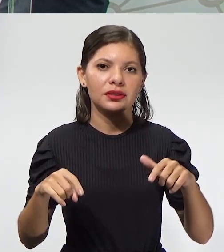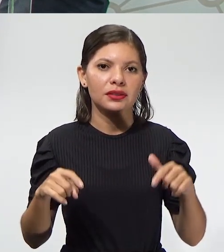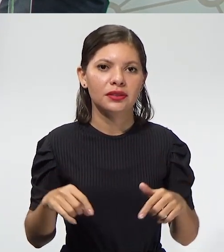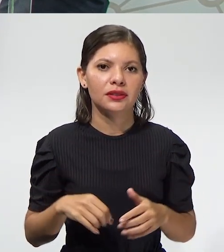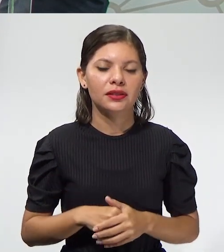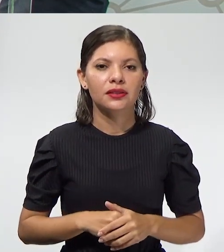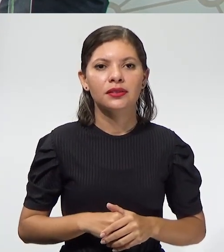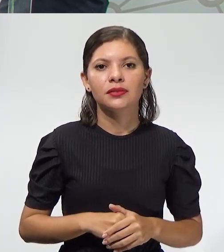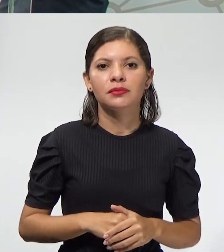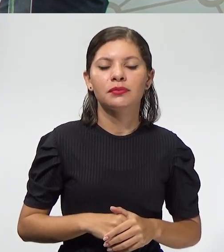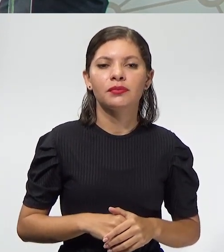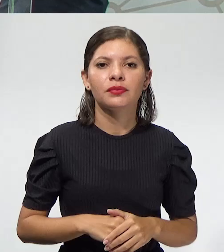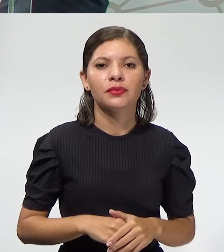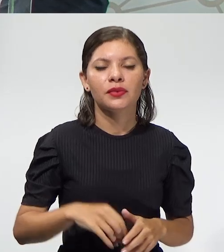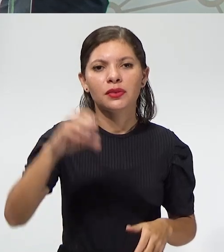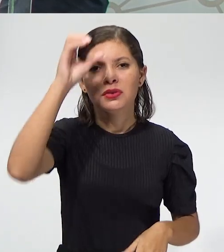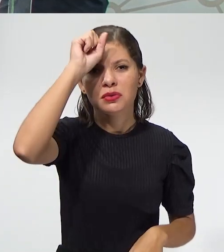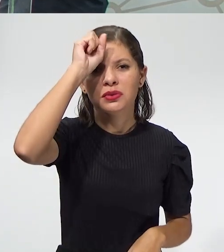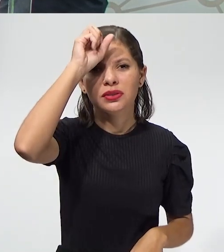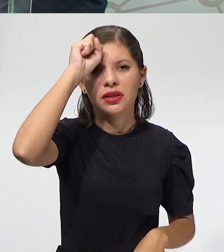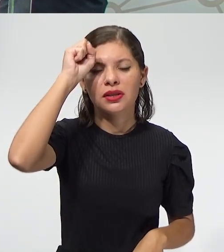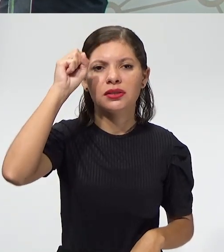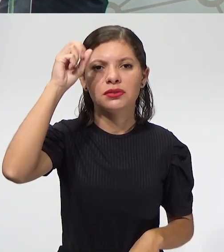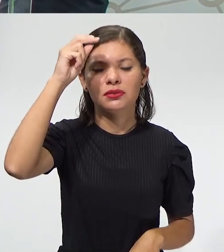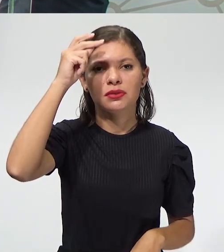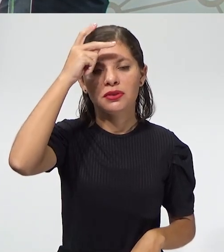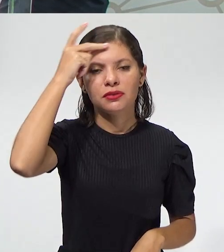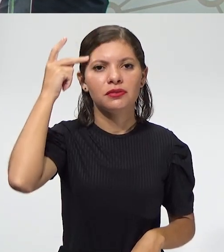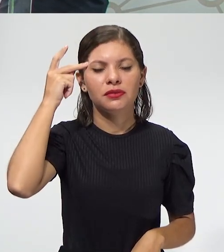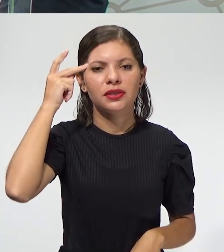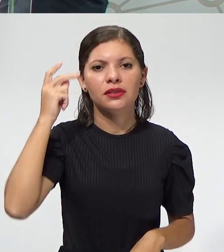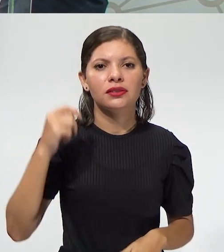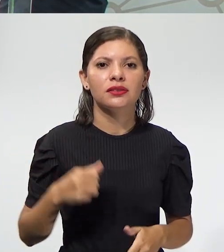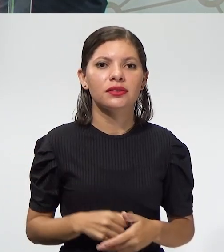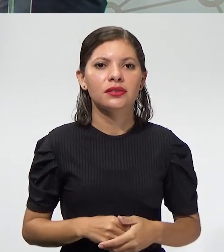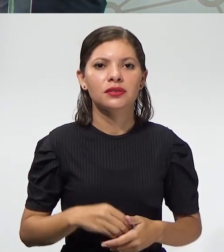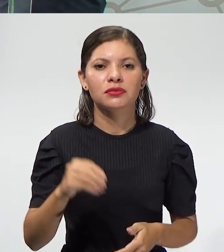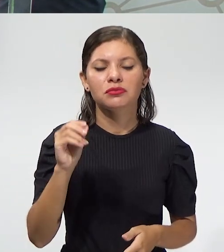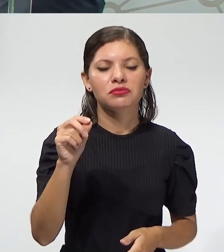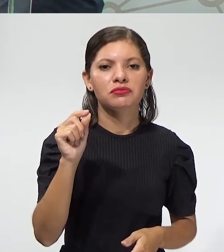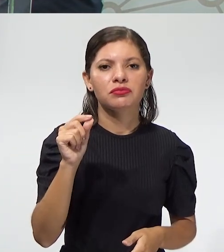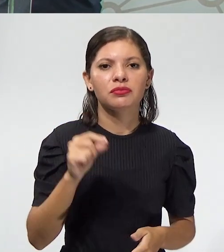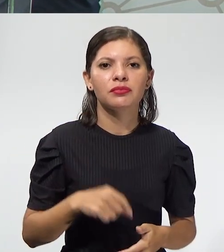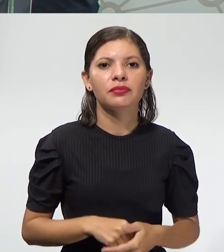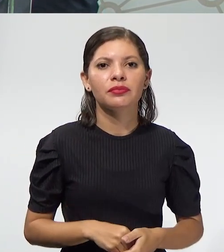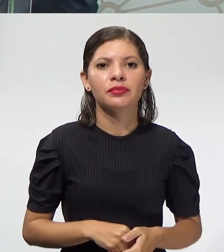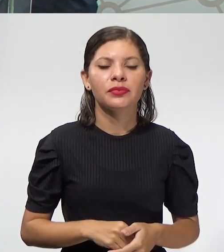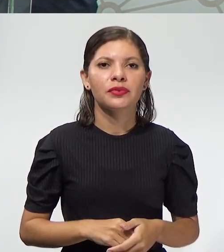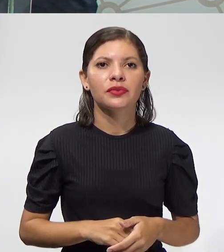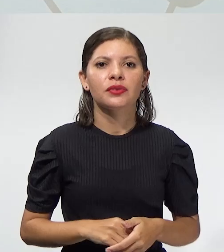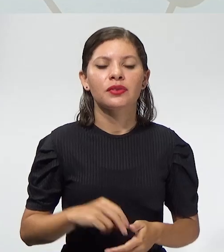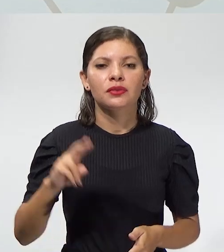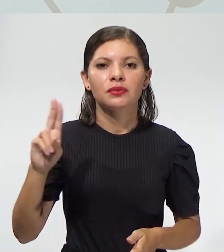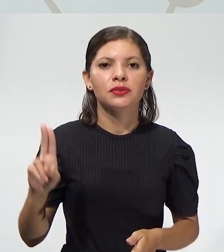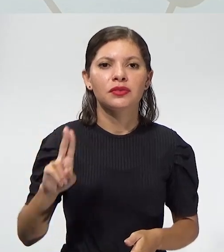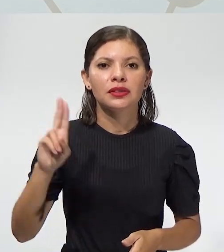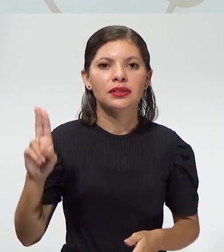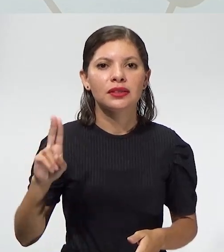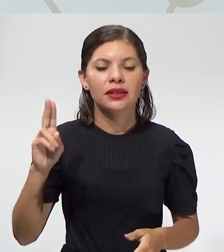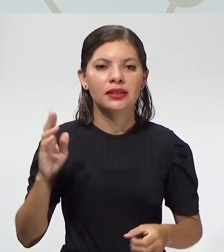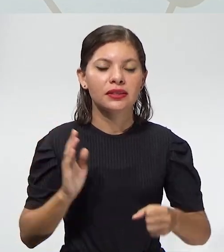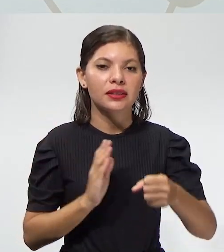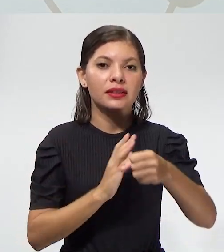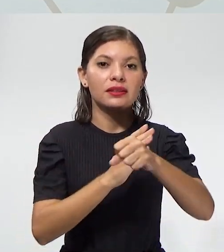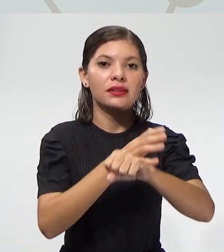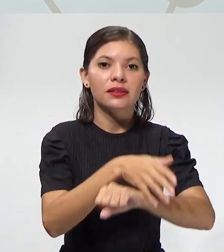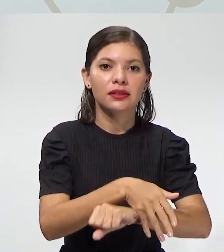essas realidades? Eu conheço, inclusive, essas realidades que eu quero mudar? Perfeito. A universidade ela está localizada